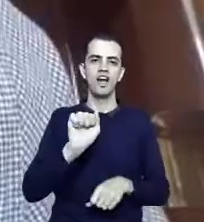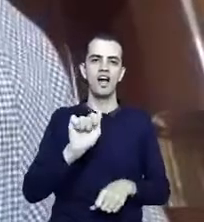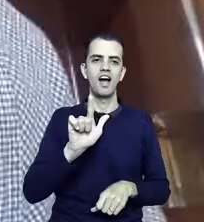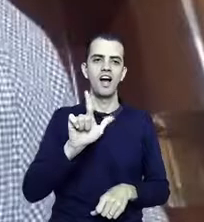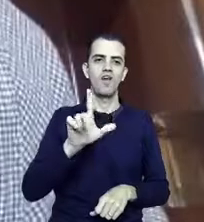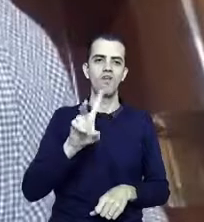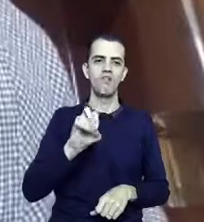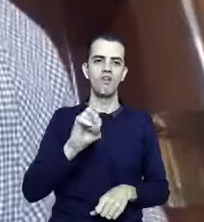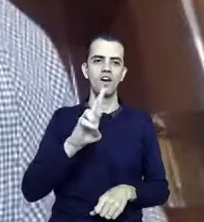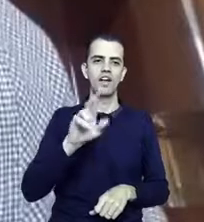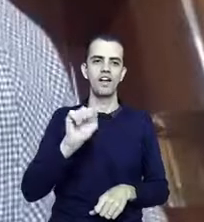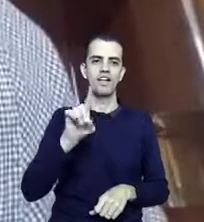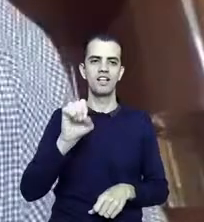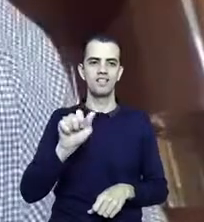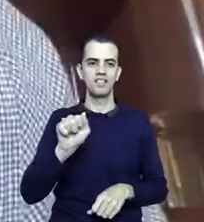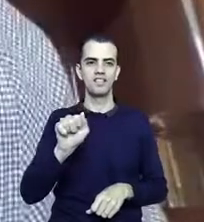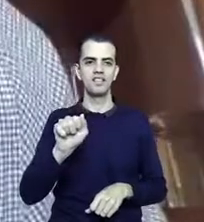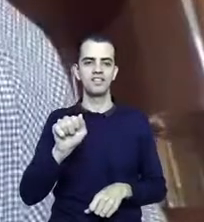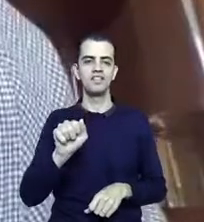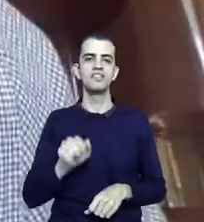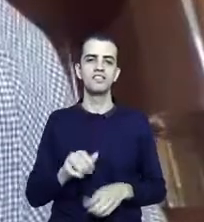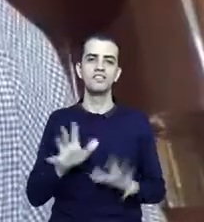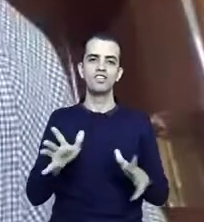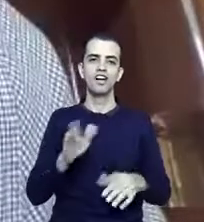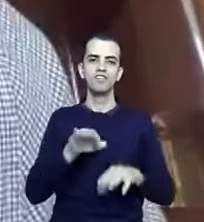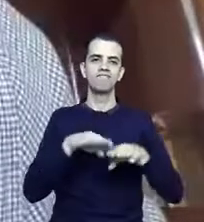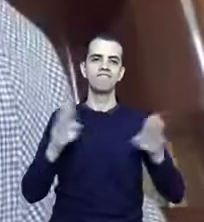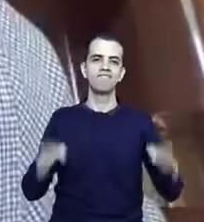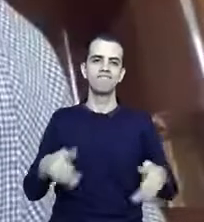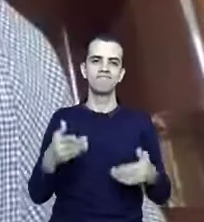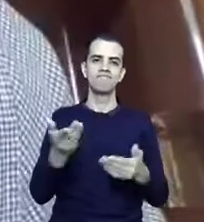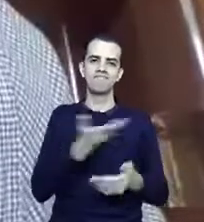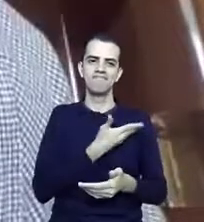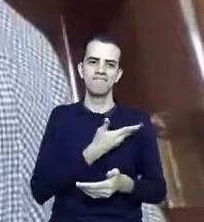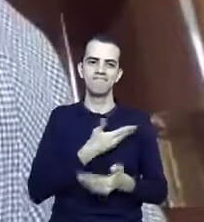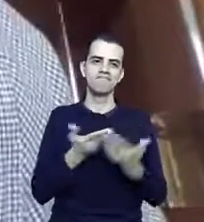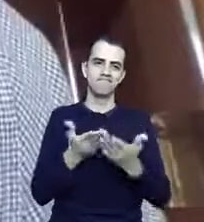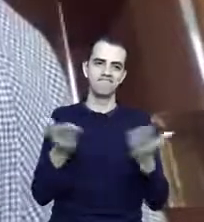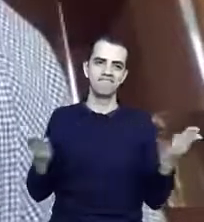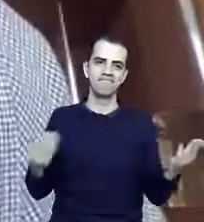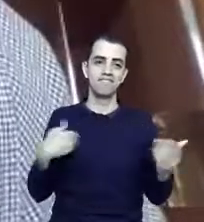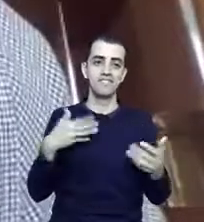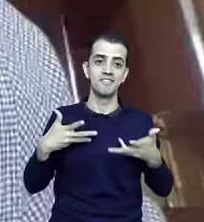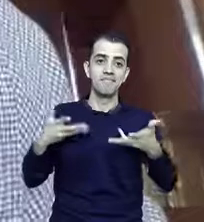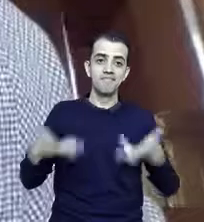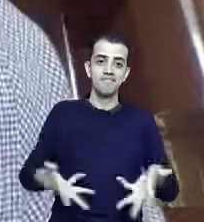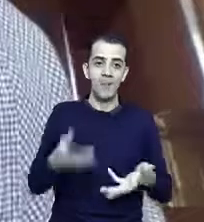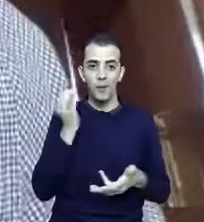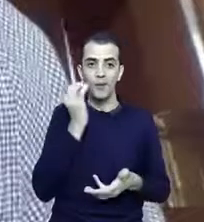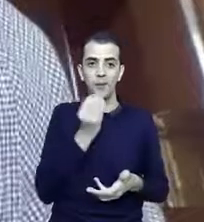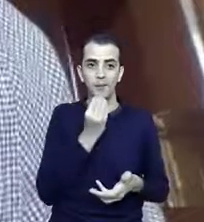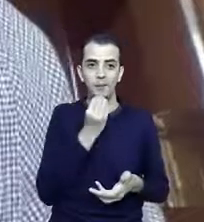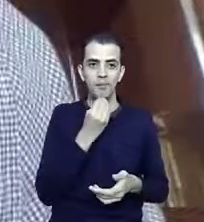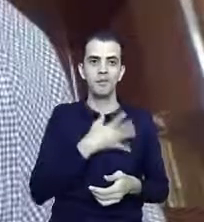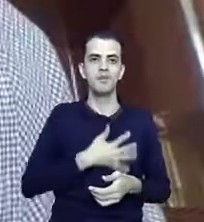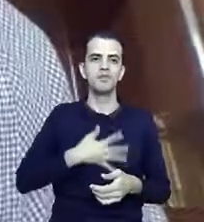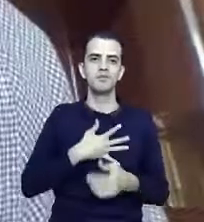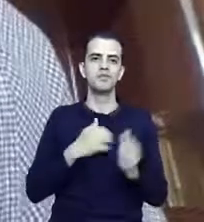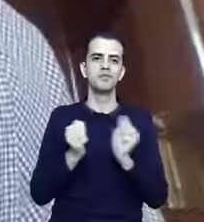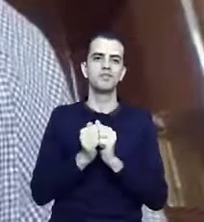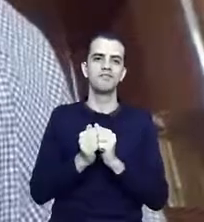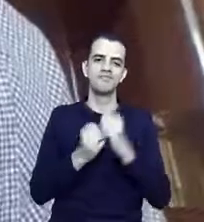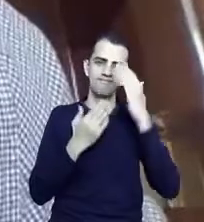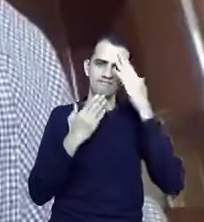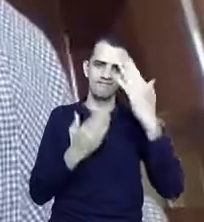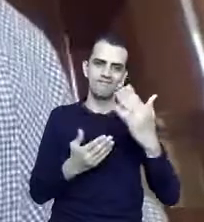Alvorada. Estamos numa mesa de amigos, gostaria de agradecer a oportunidade de participar convosco e